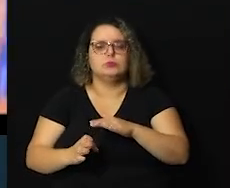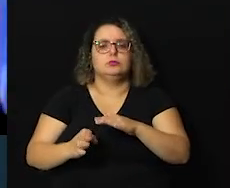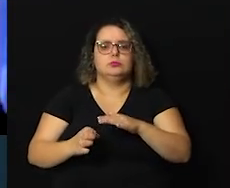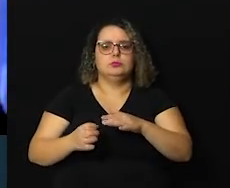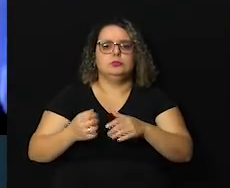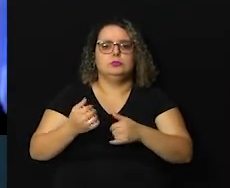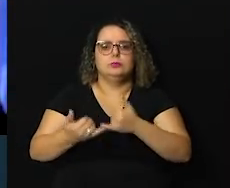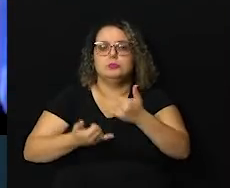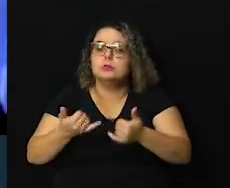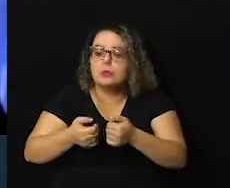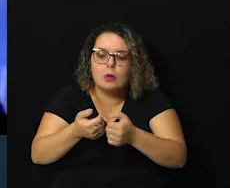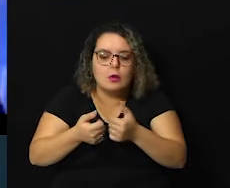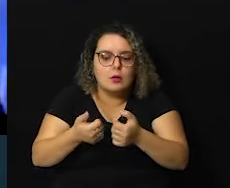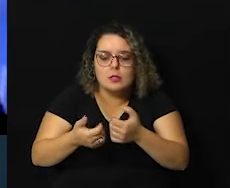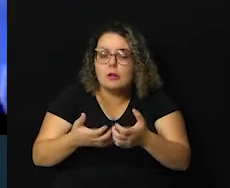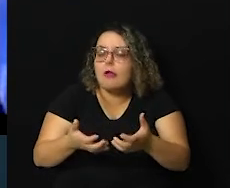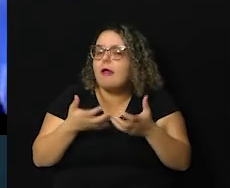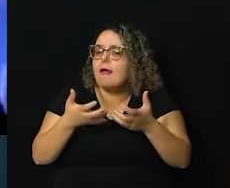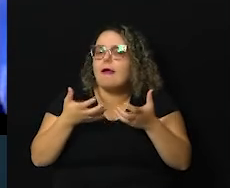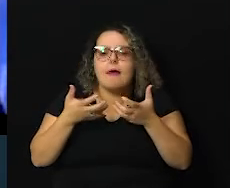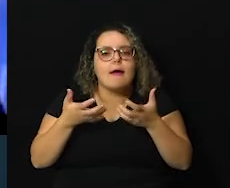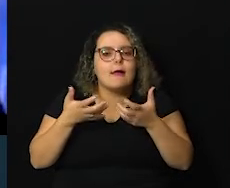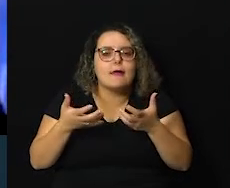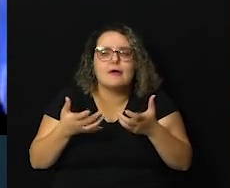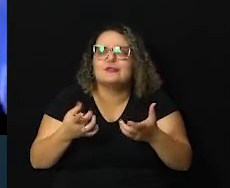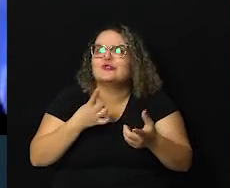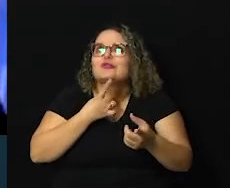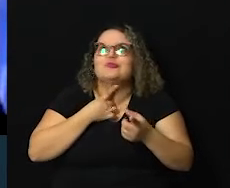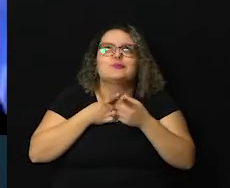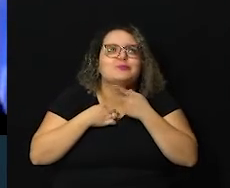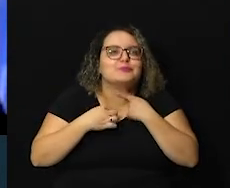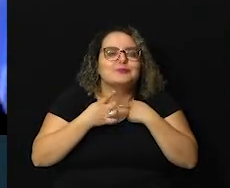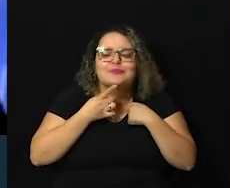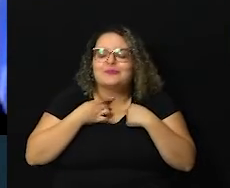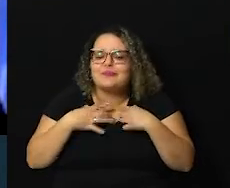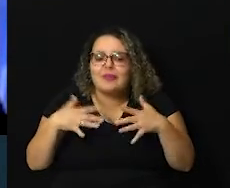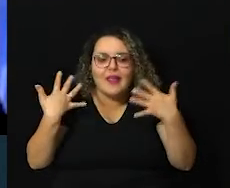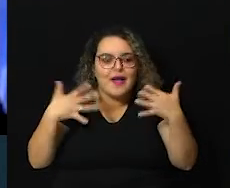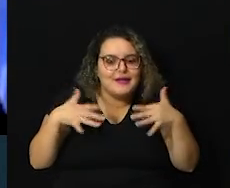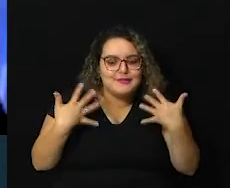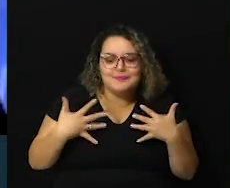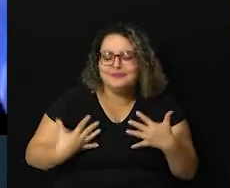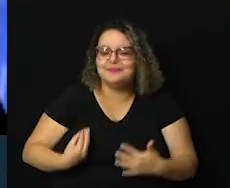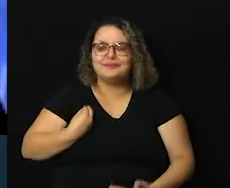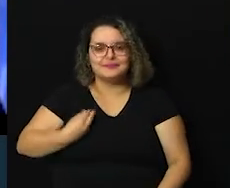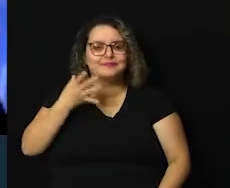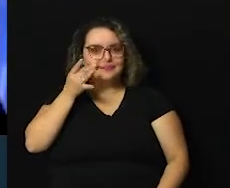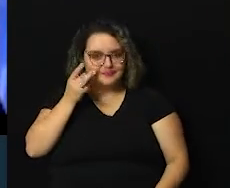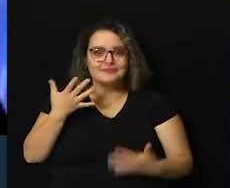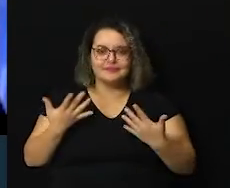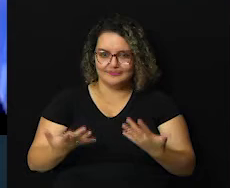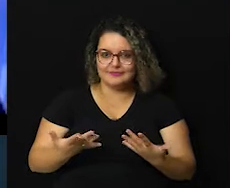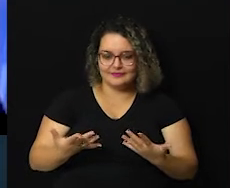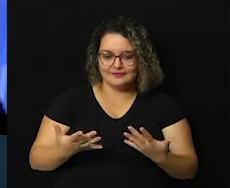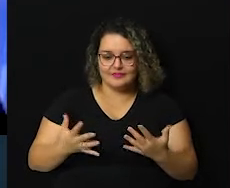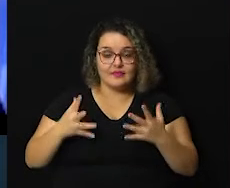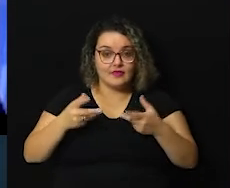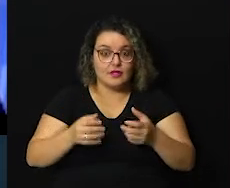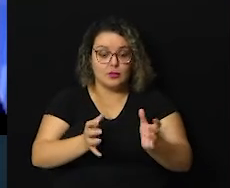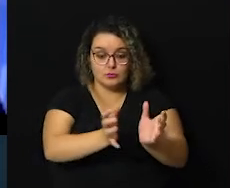de games ela tá babando babando para ter esse evento presencial é